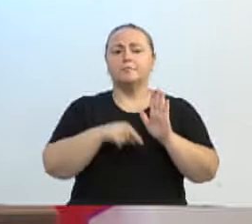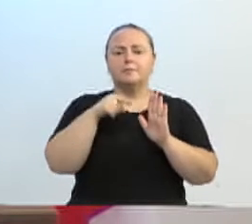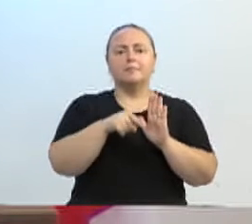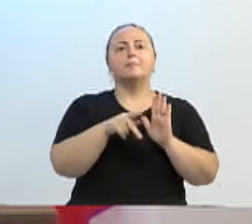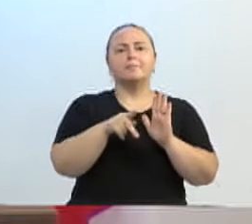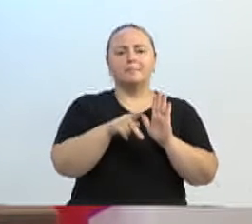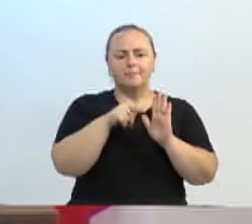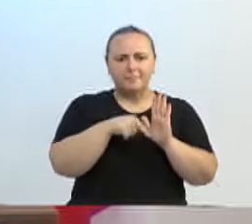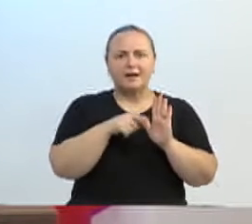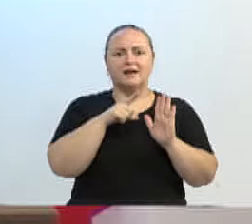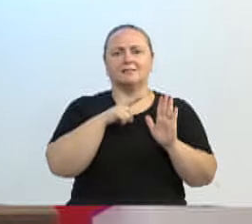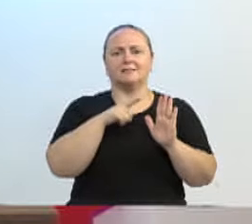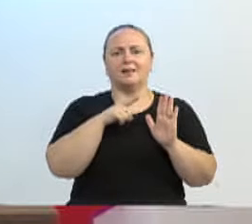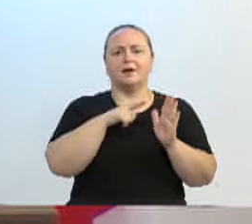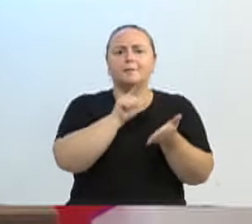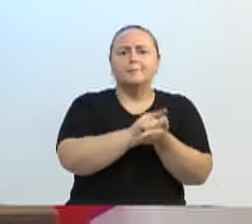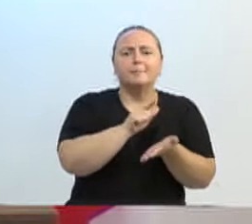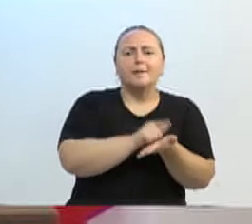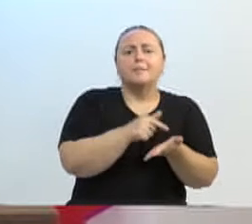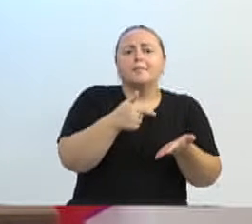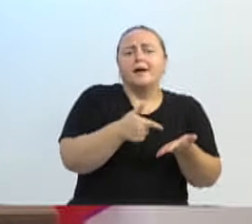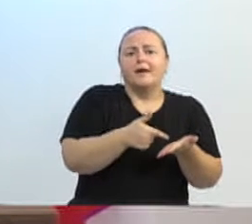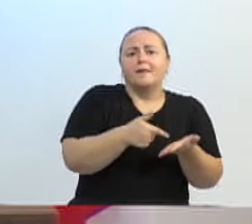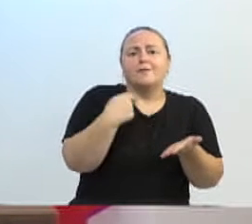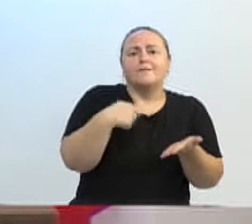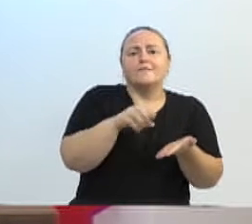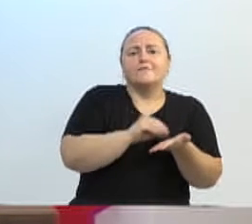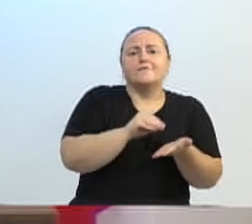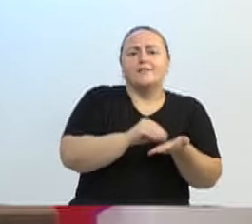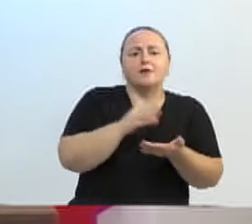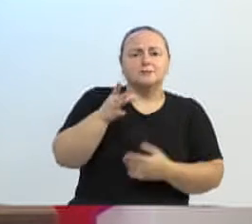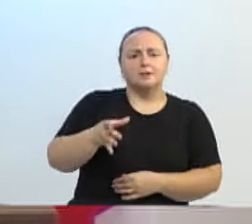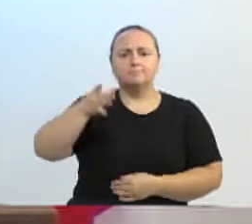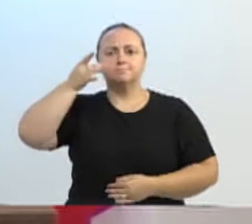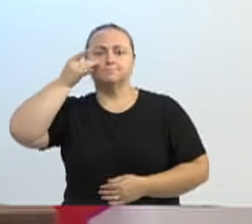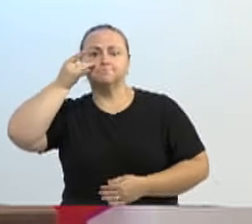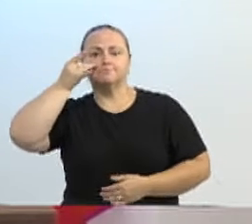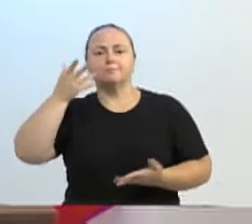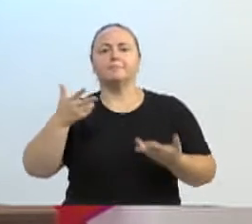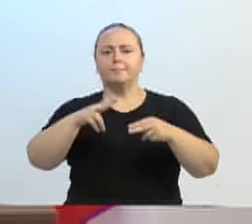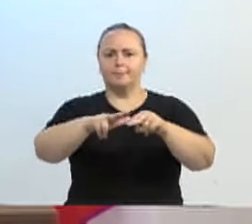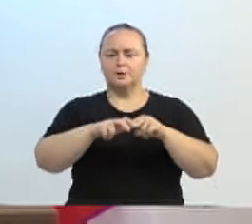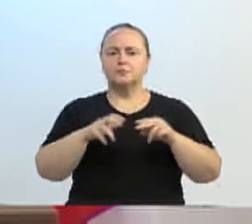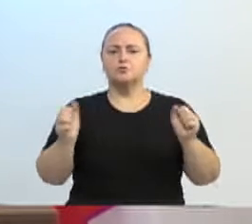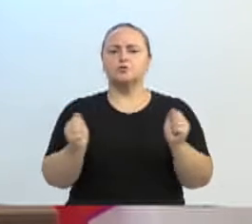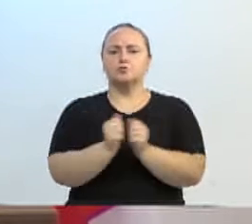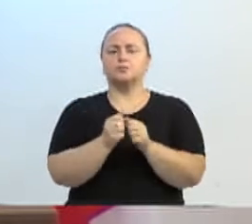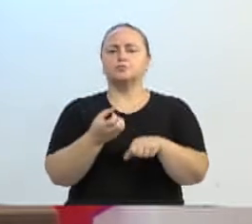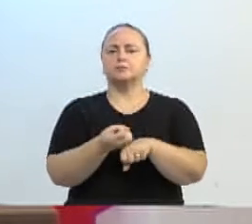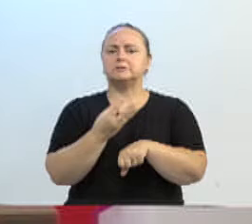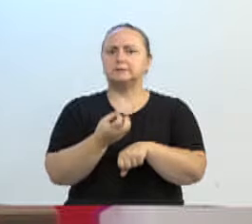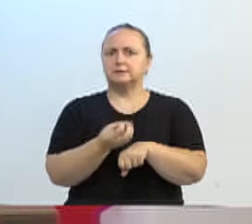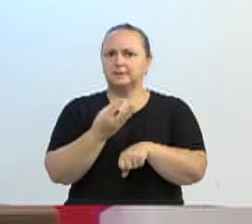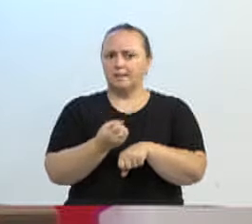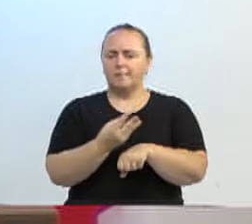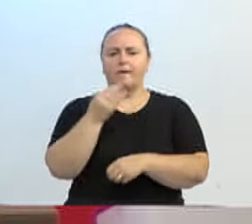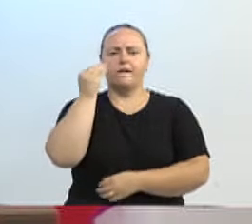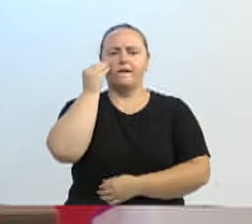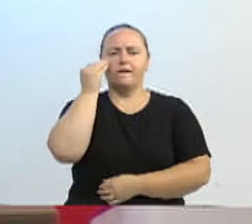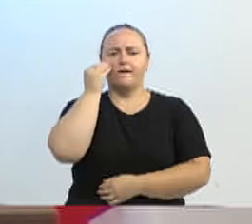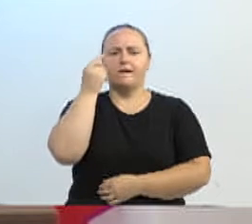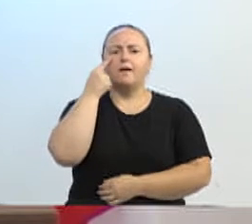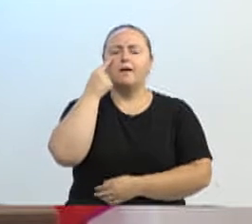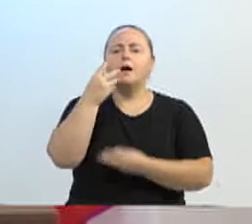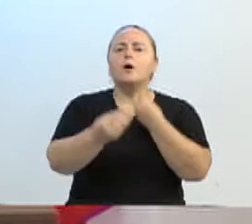Marcelo Lazzarini, tem uma lei municipal, vamos sentar junto ao SAMAI, com o presidente do SAMAI, e tentar implantar realmente